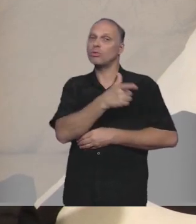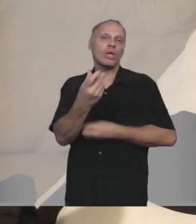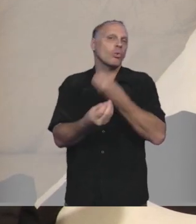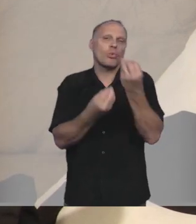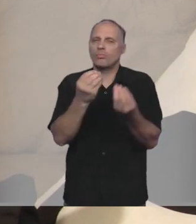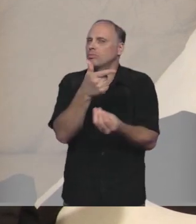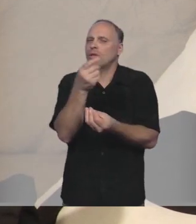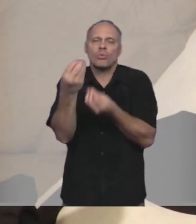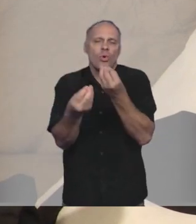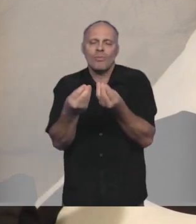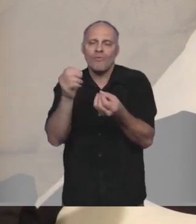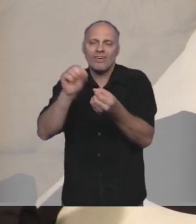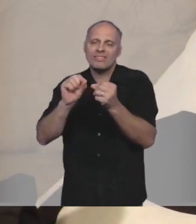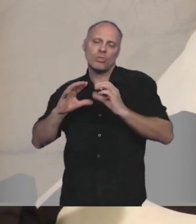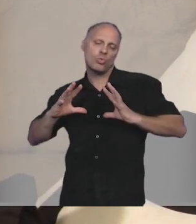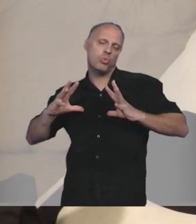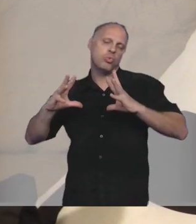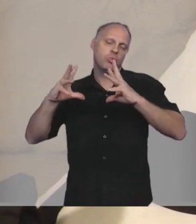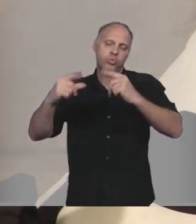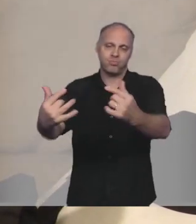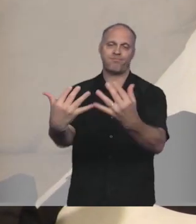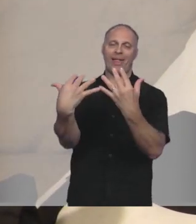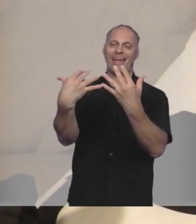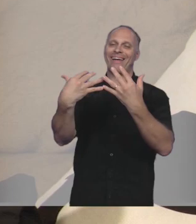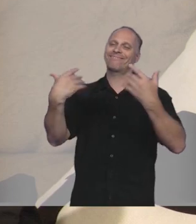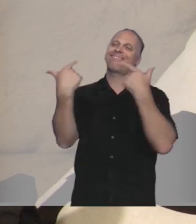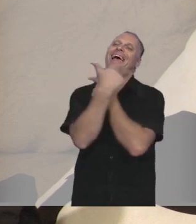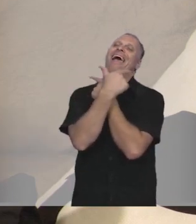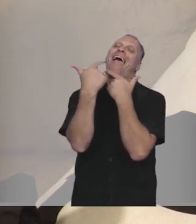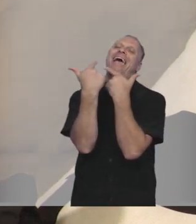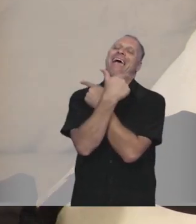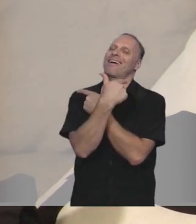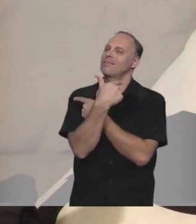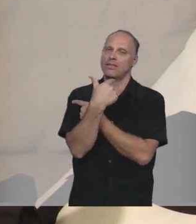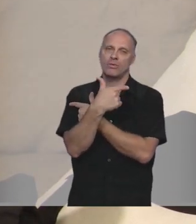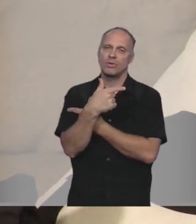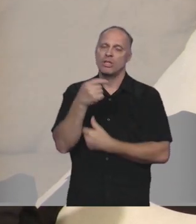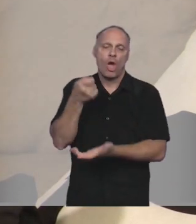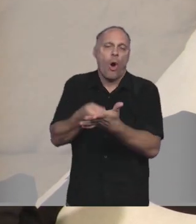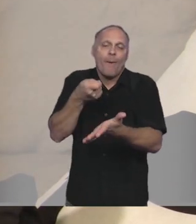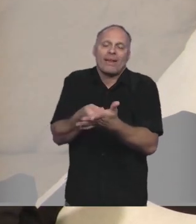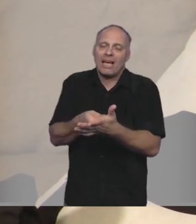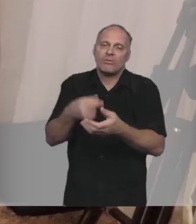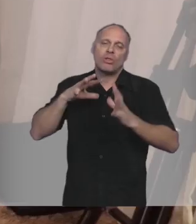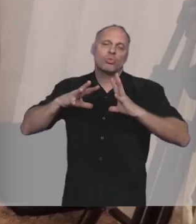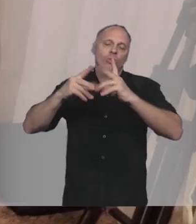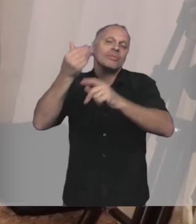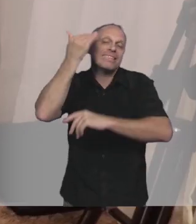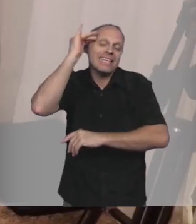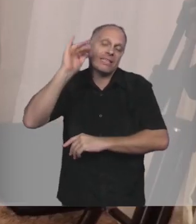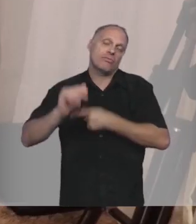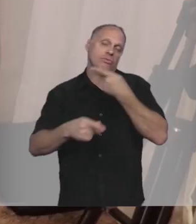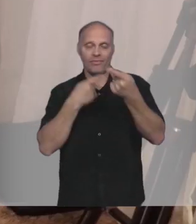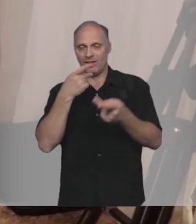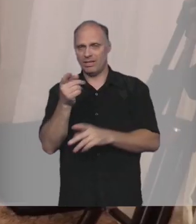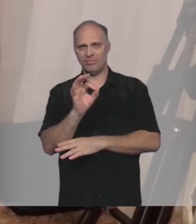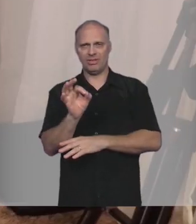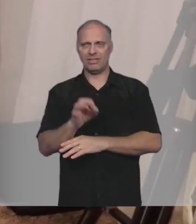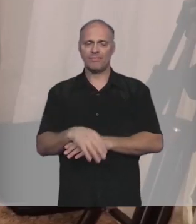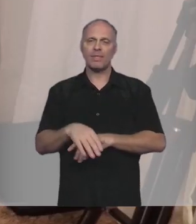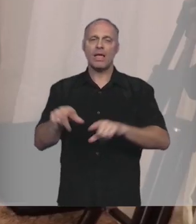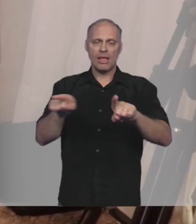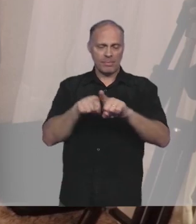como fazer todo mundo entender o que tu quer dizer e nem obrigar todo mundo a entender o que tu quer dizer. Pois é, quando tu falou isso, a